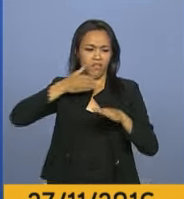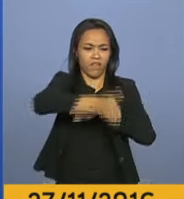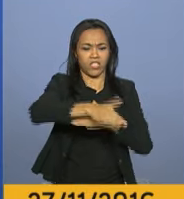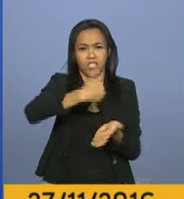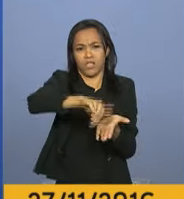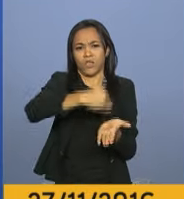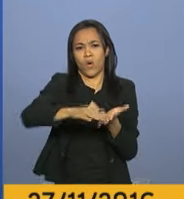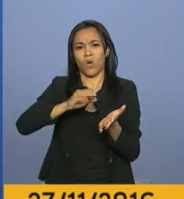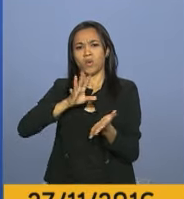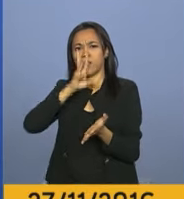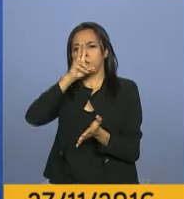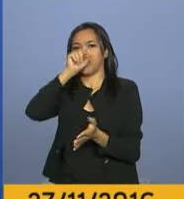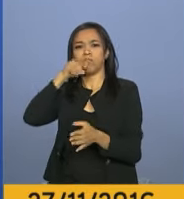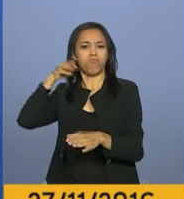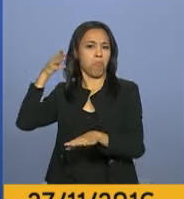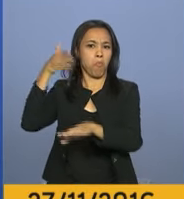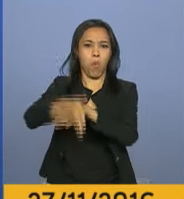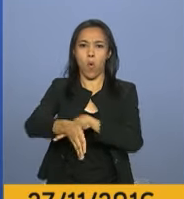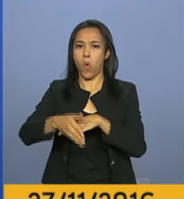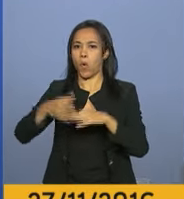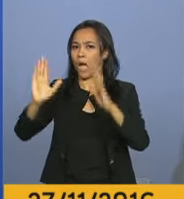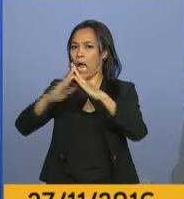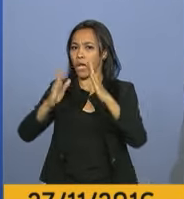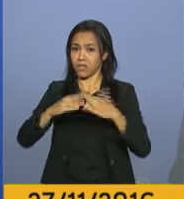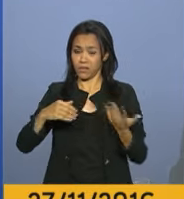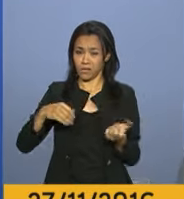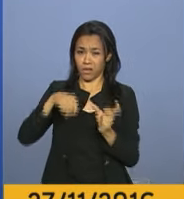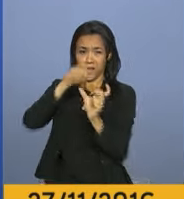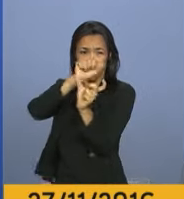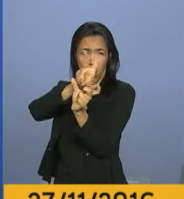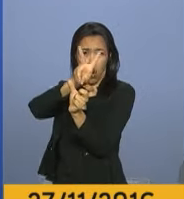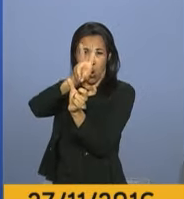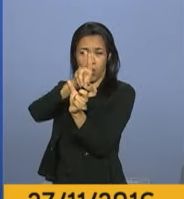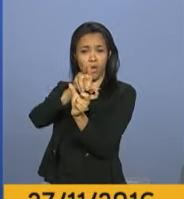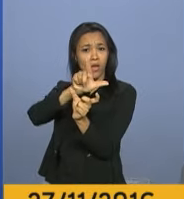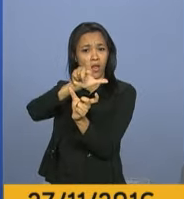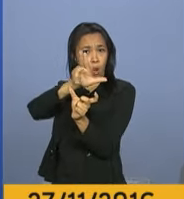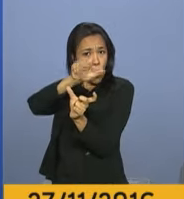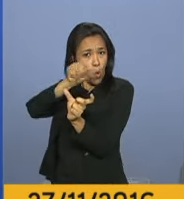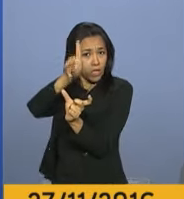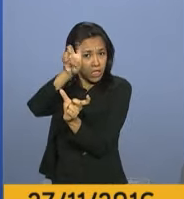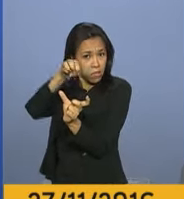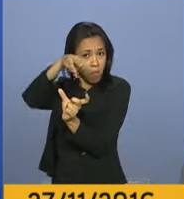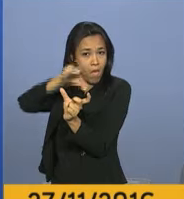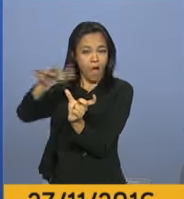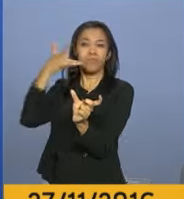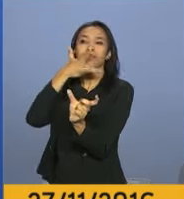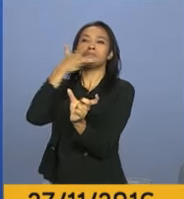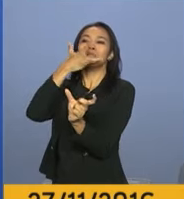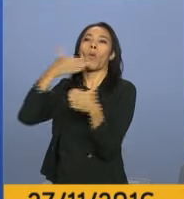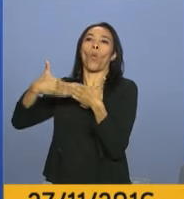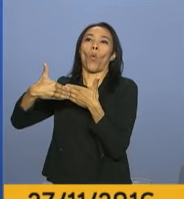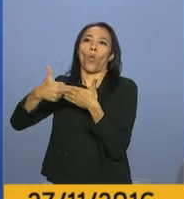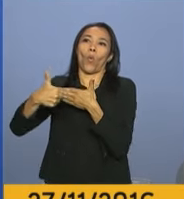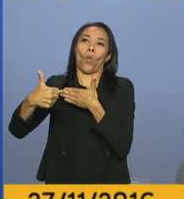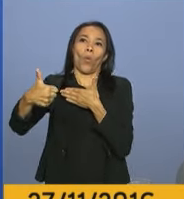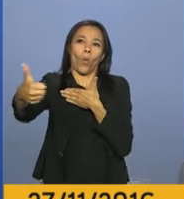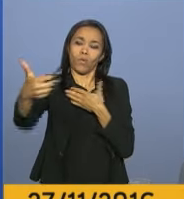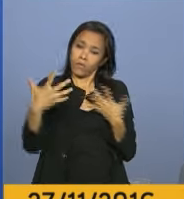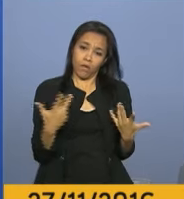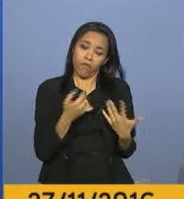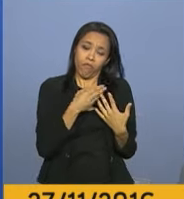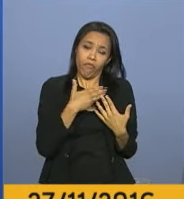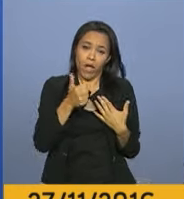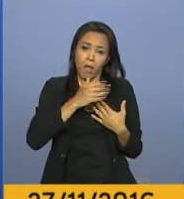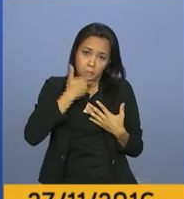casa, etc. Né? Então, não houve lua de mel. Houve pessoas que disseram, olha, agora acho que vai melhorar. Mas a estas pessoas que disseram, vai melhorar, eu